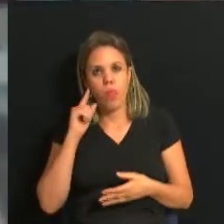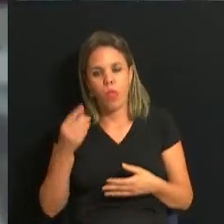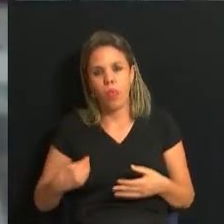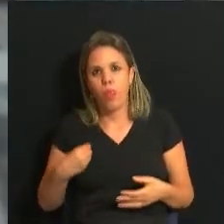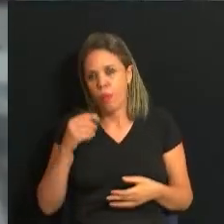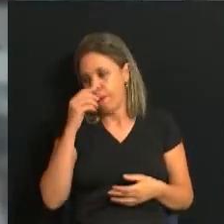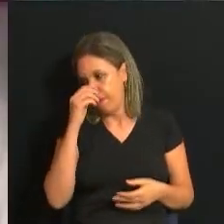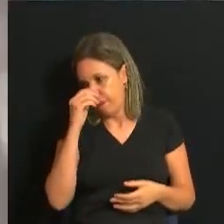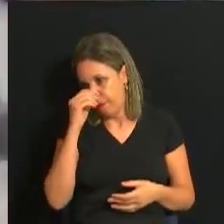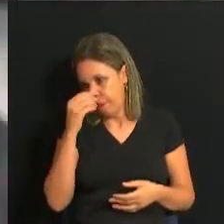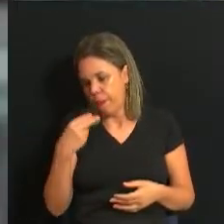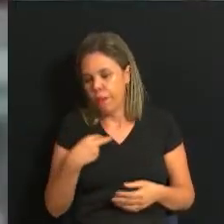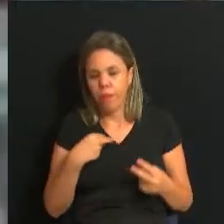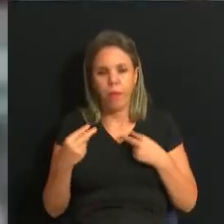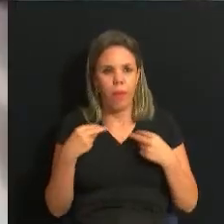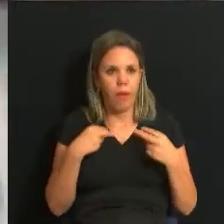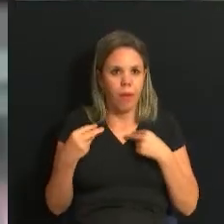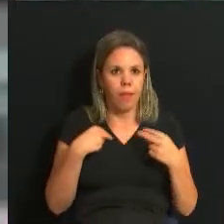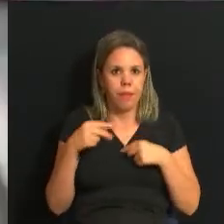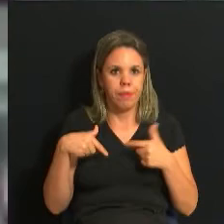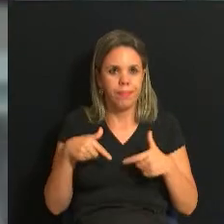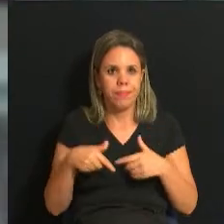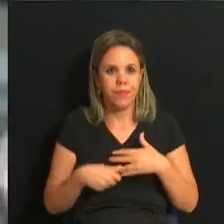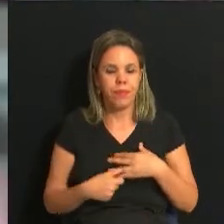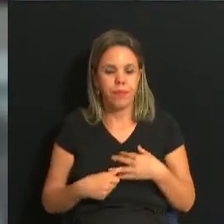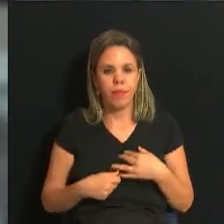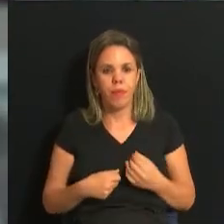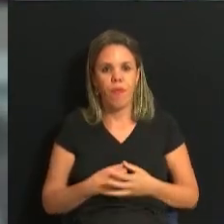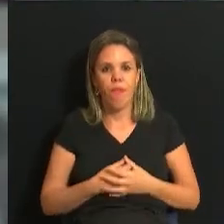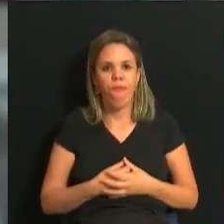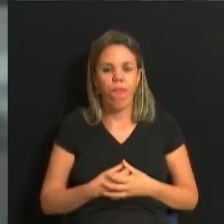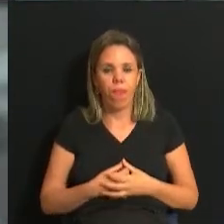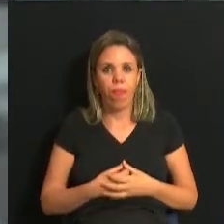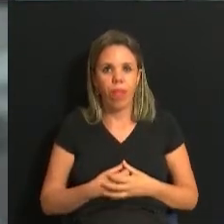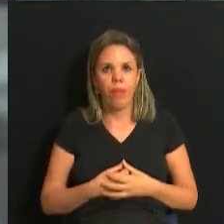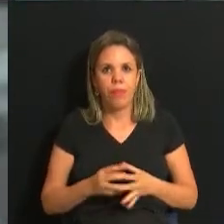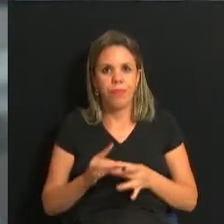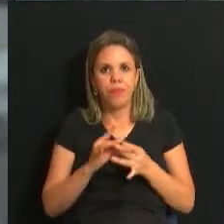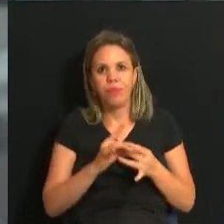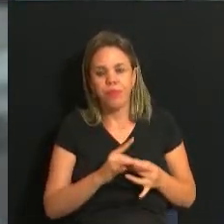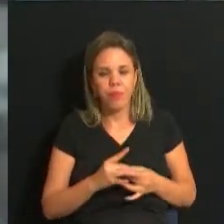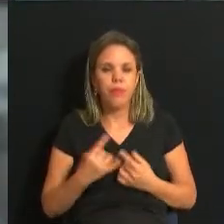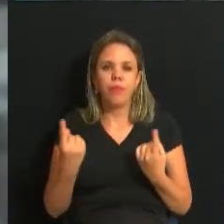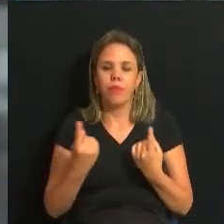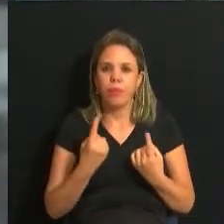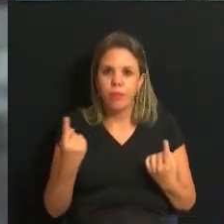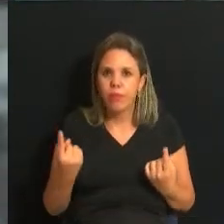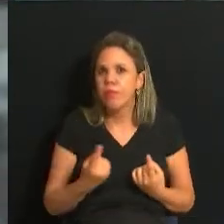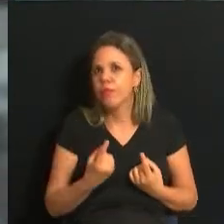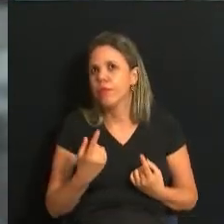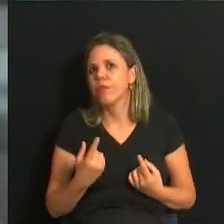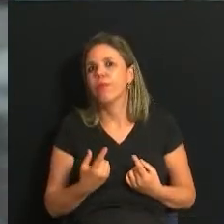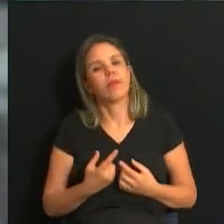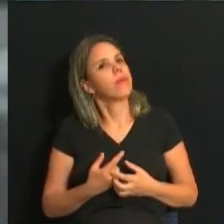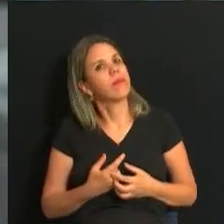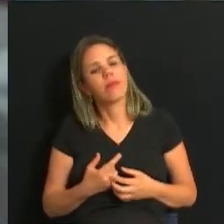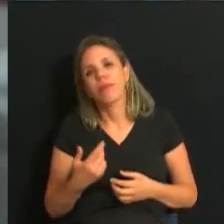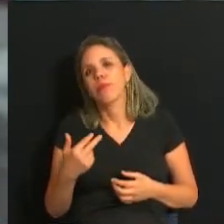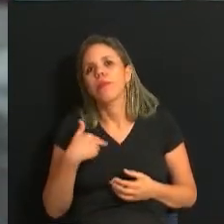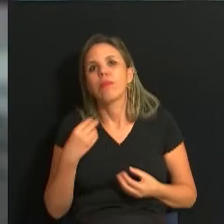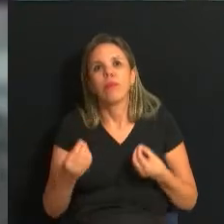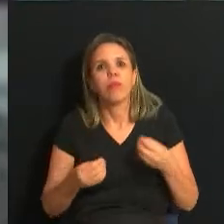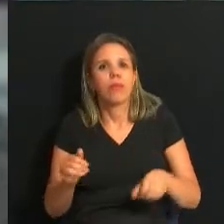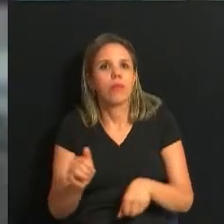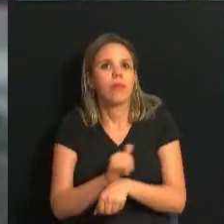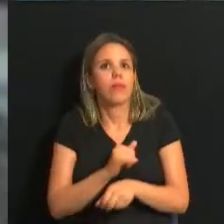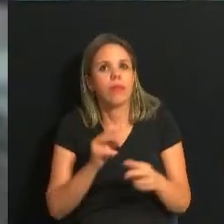uma vida ocupada demais, de trabalho, disso e daquilo, quando ficou todo mundo em isolamento social, eles não tiveram outra alternativa, senão